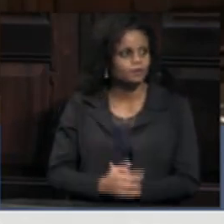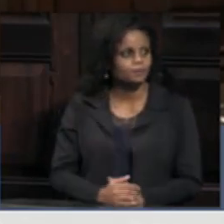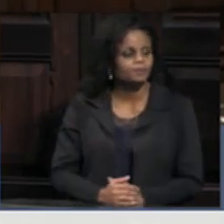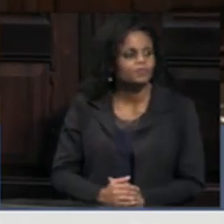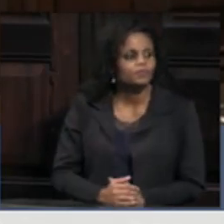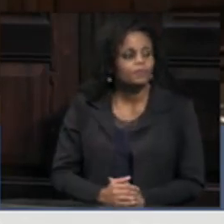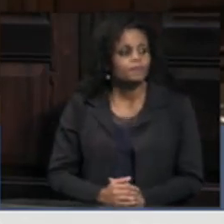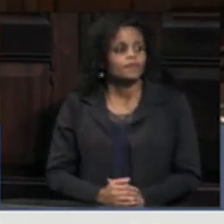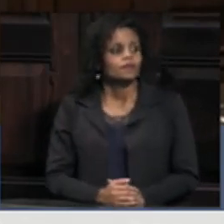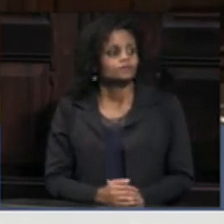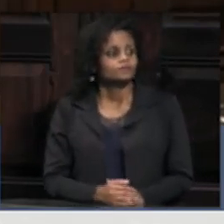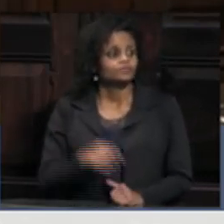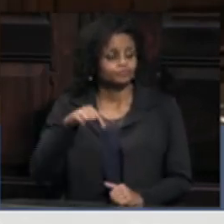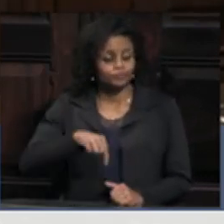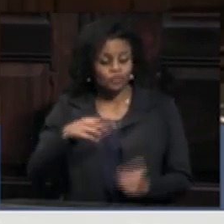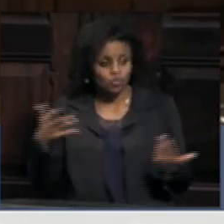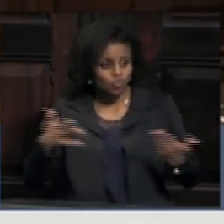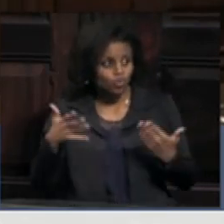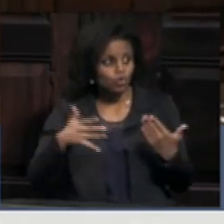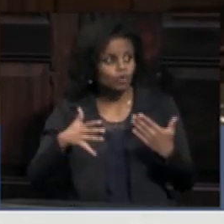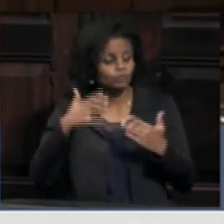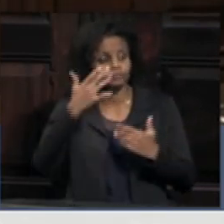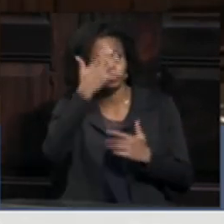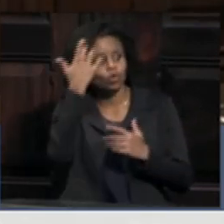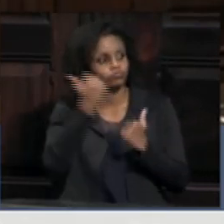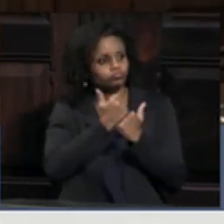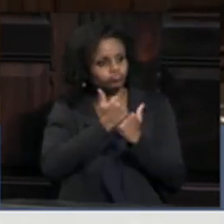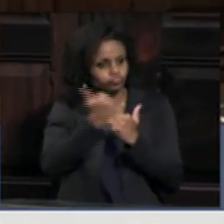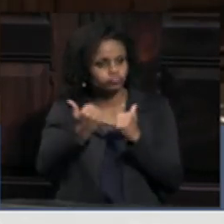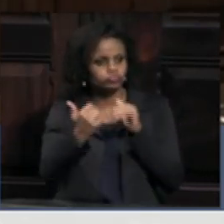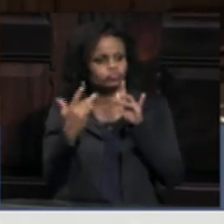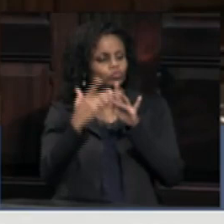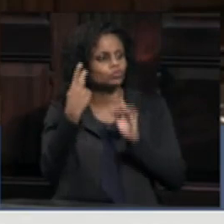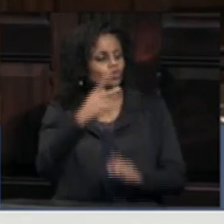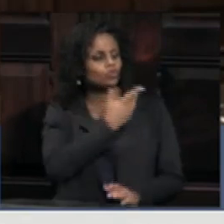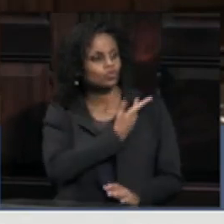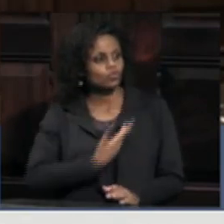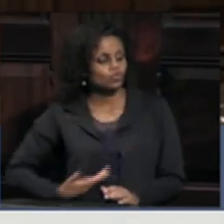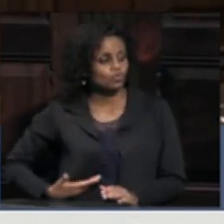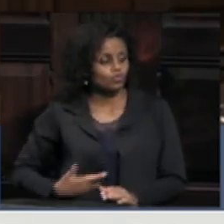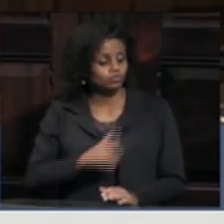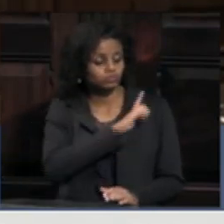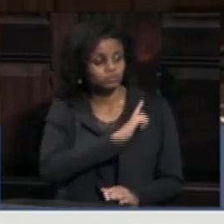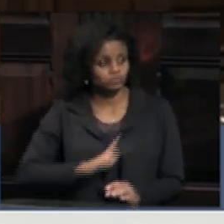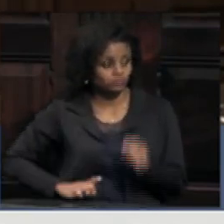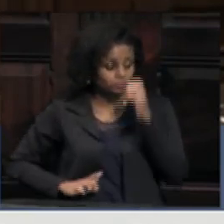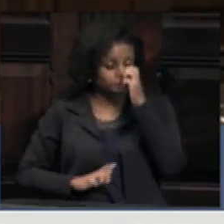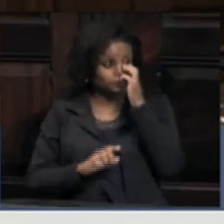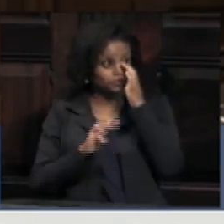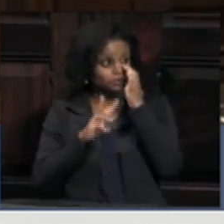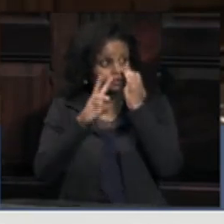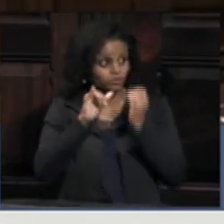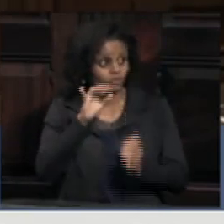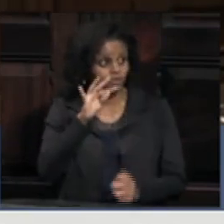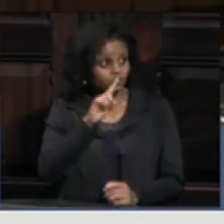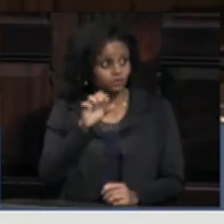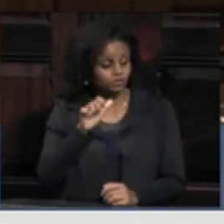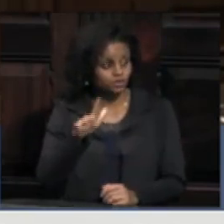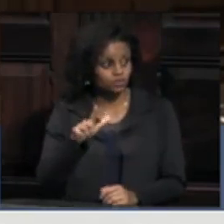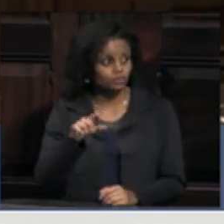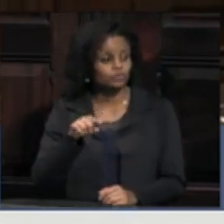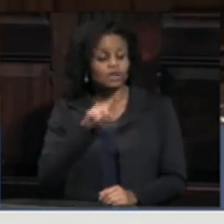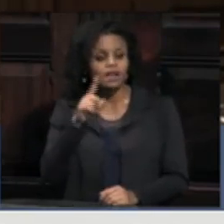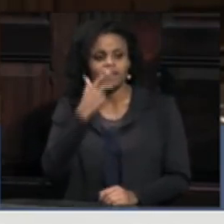do governo Witzel chegam a essa casa e dizem que são